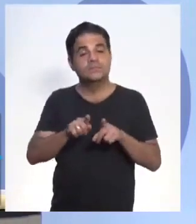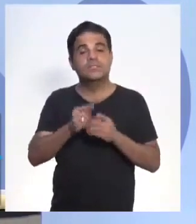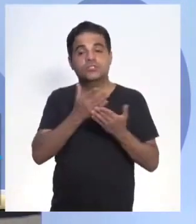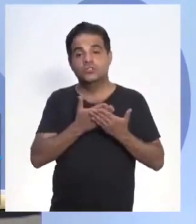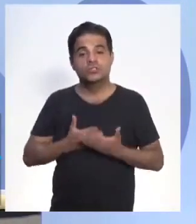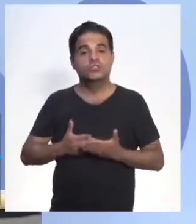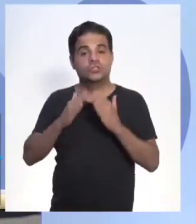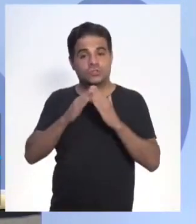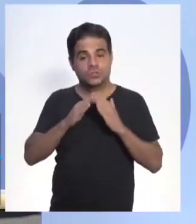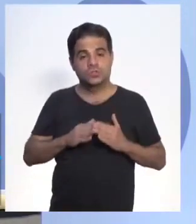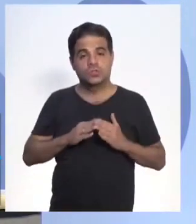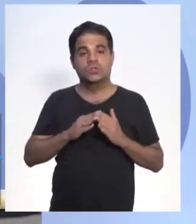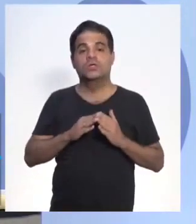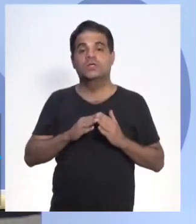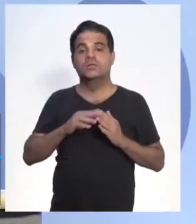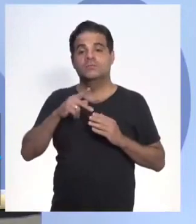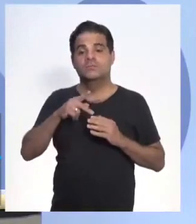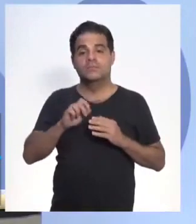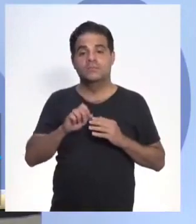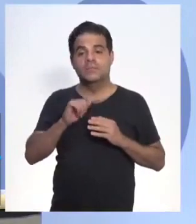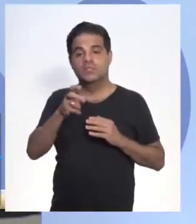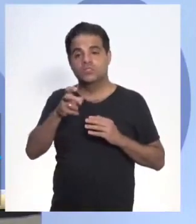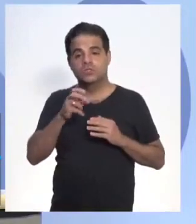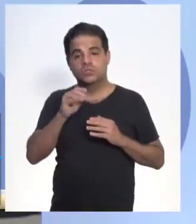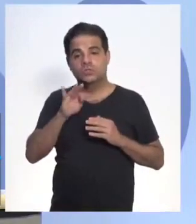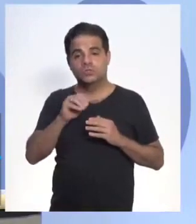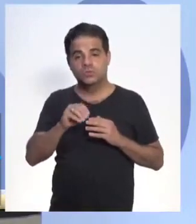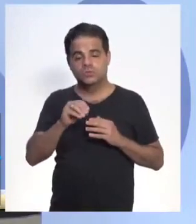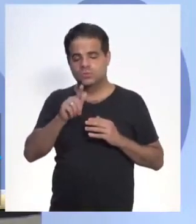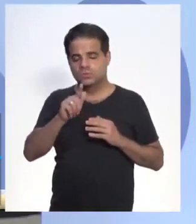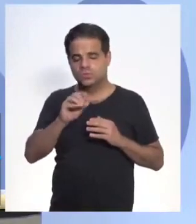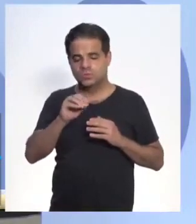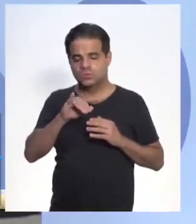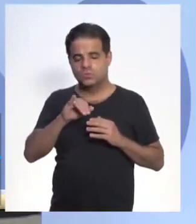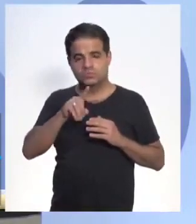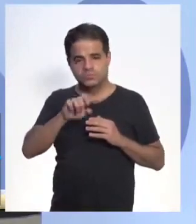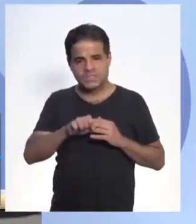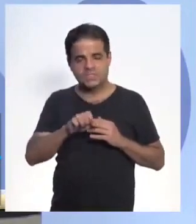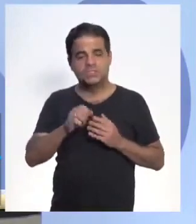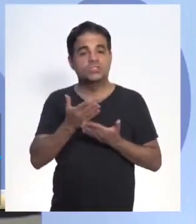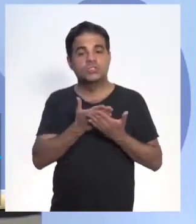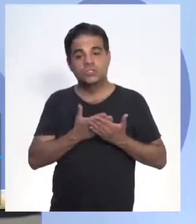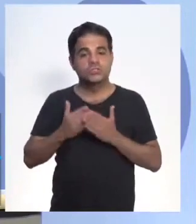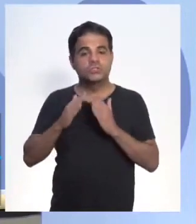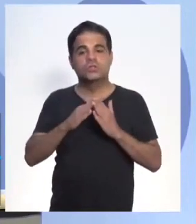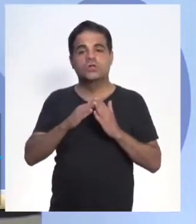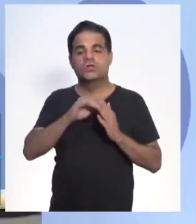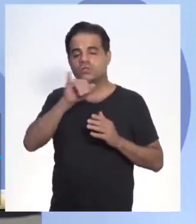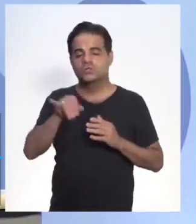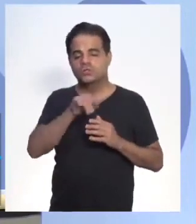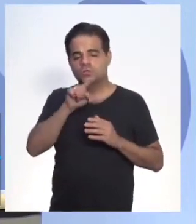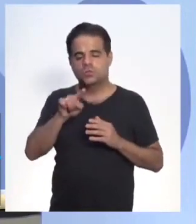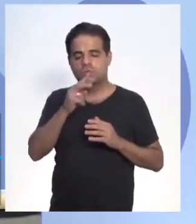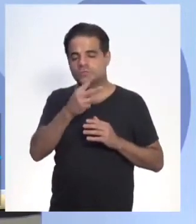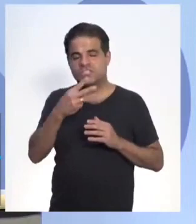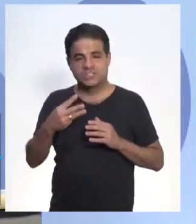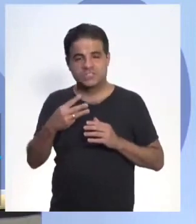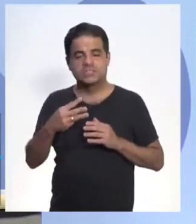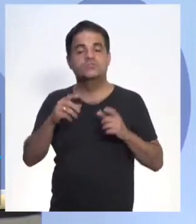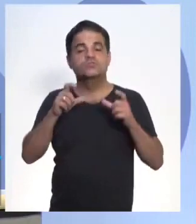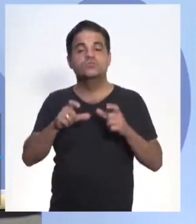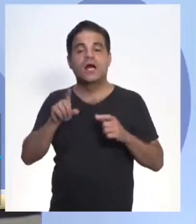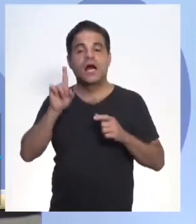Escola Peixoto Gomide, de Itapetininga. Professora Marilda, da Escola João 23, lá de Americana,